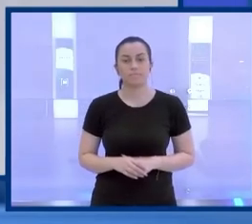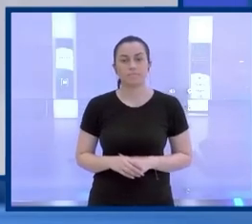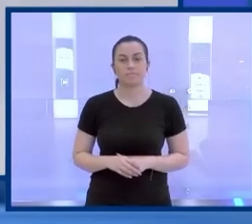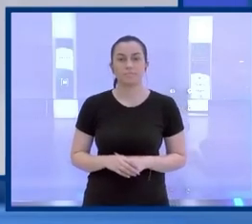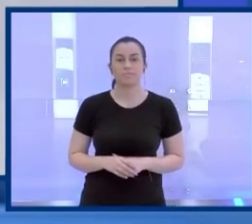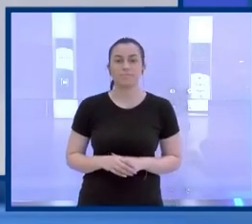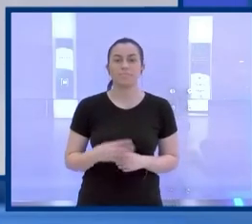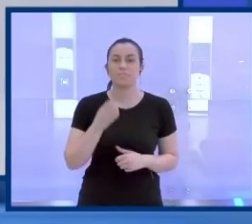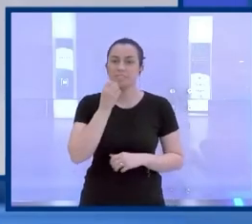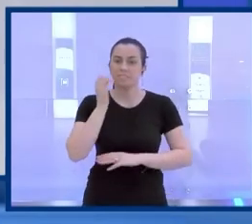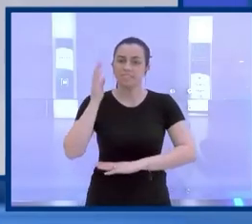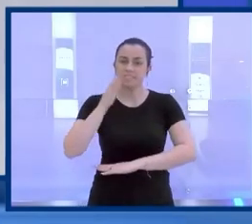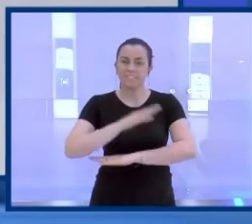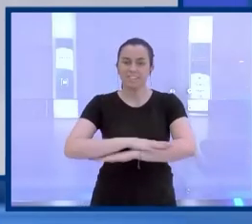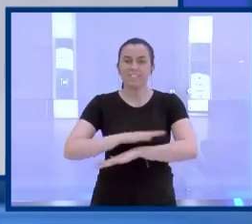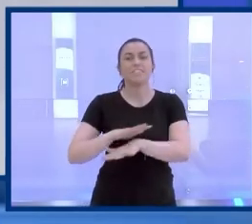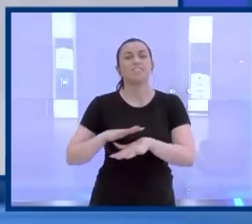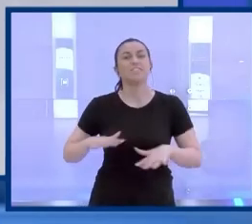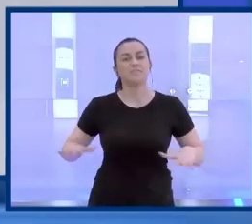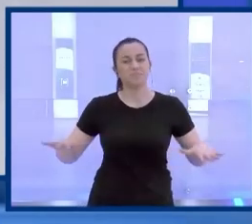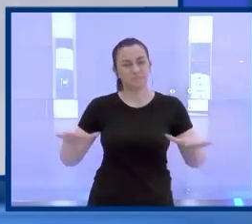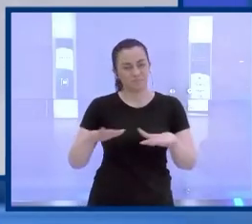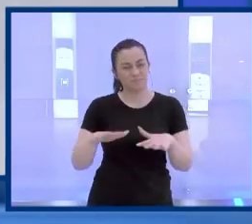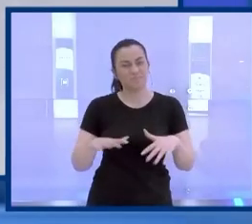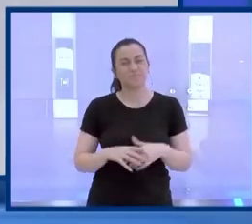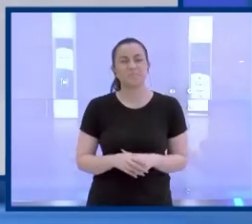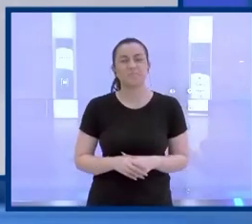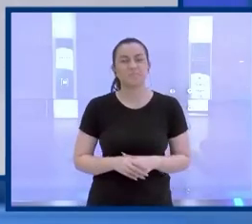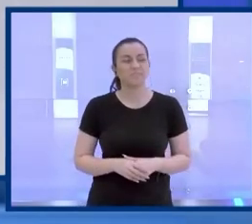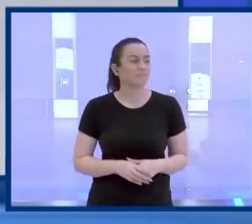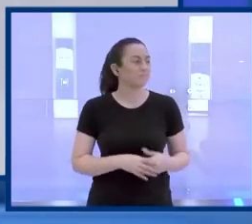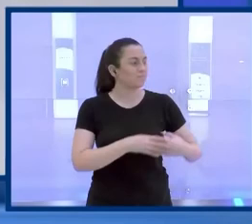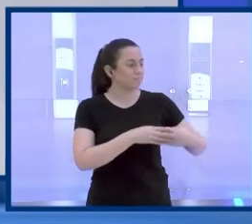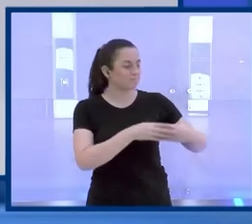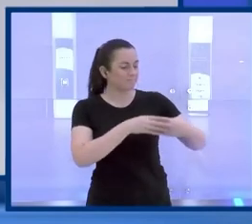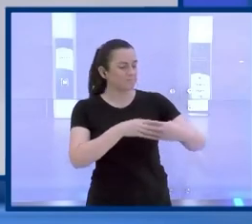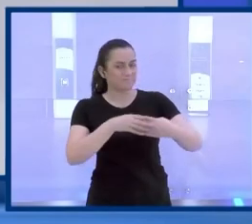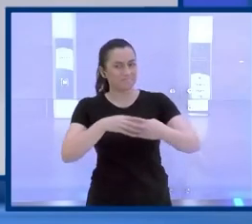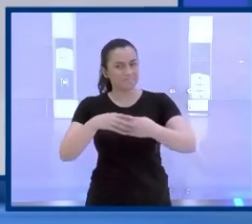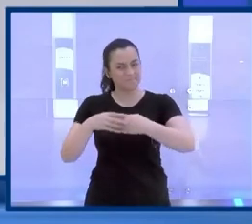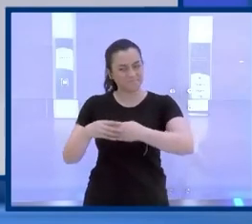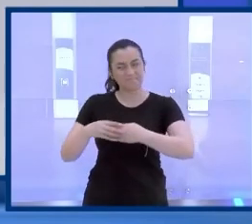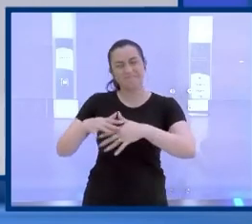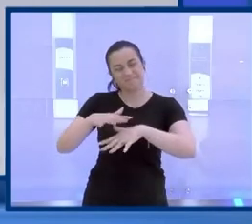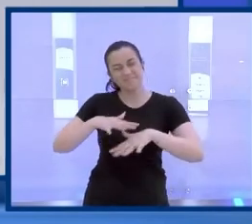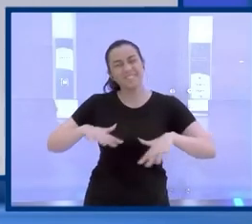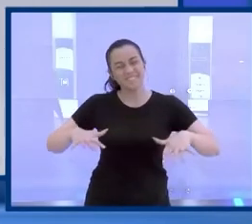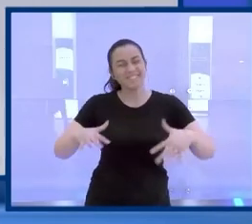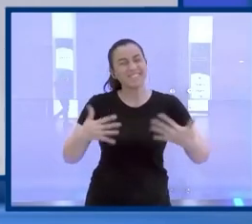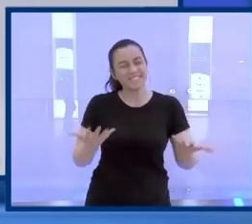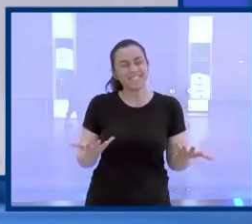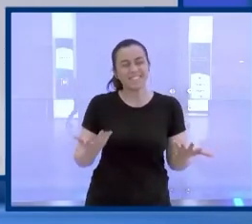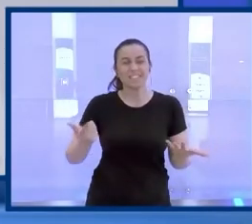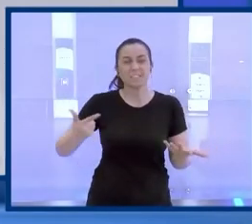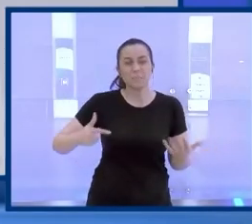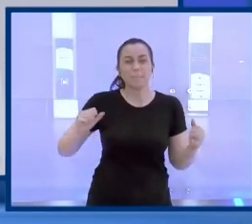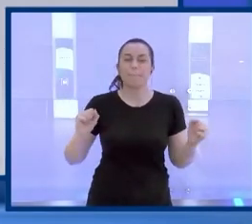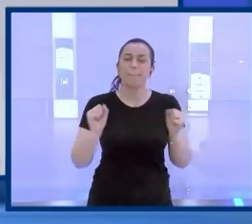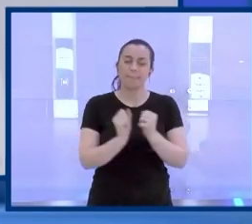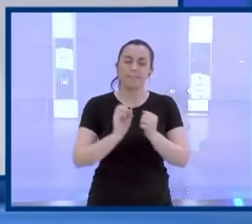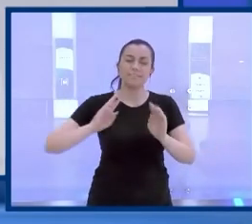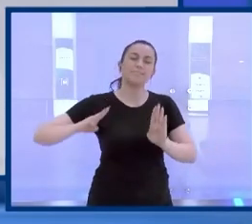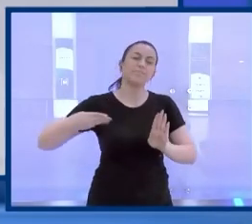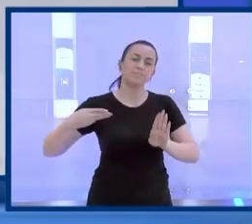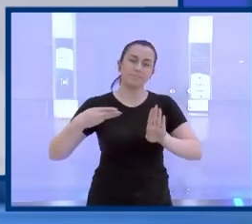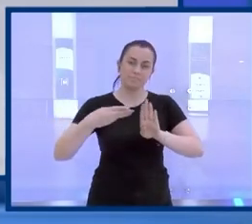Boa tarde a todos. Quero cumprimentar mais uma vez aqui na B3